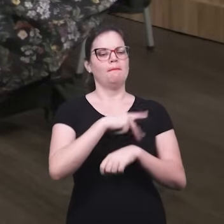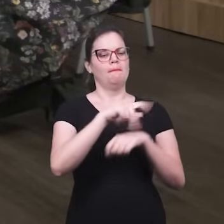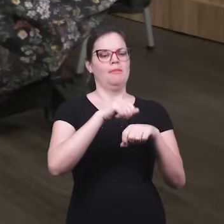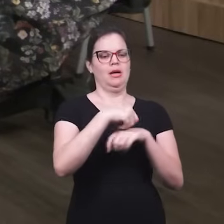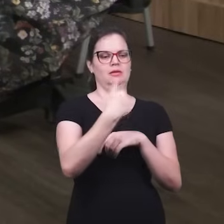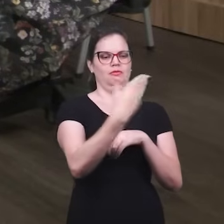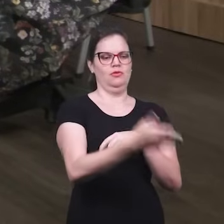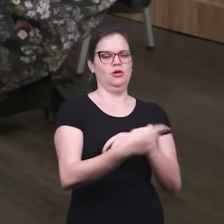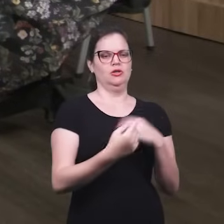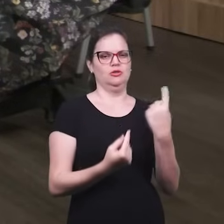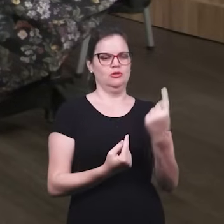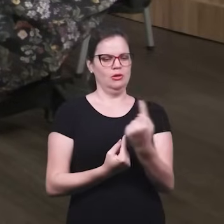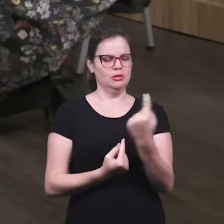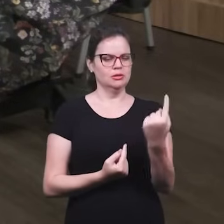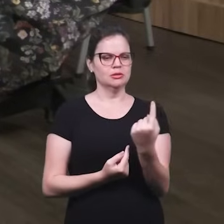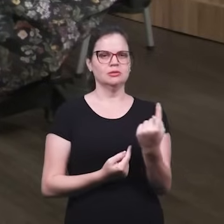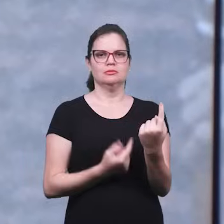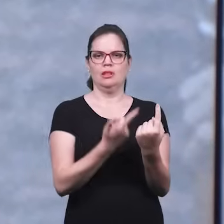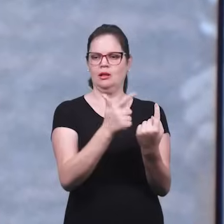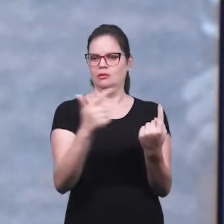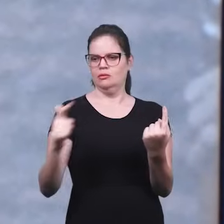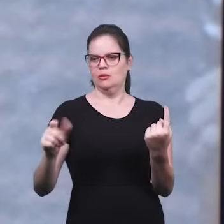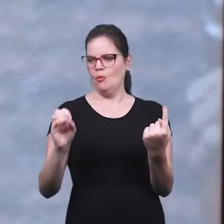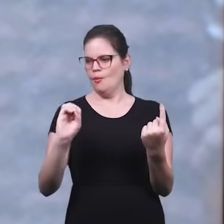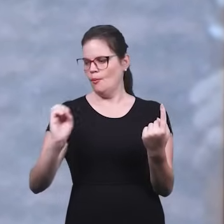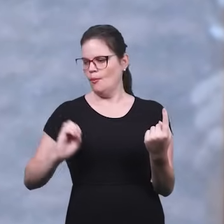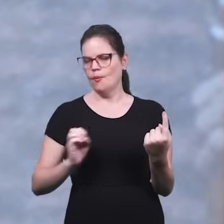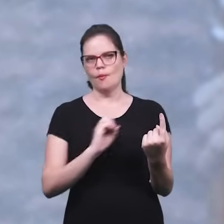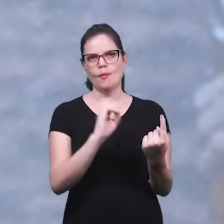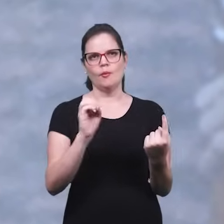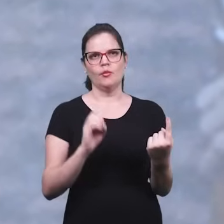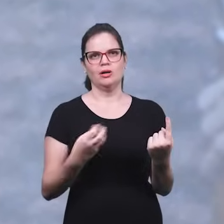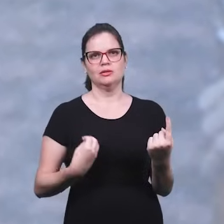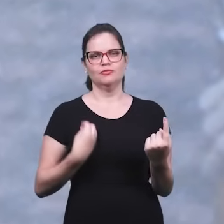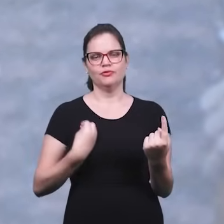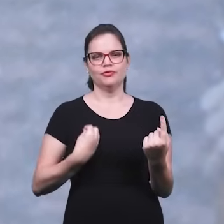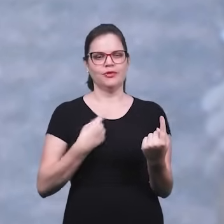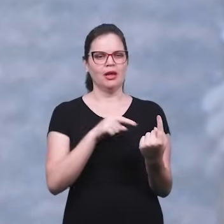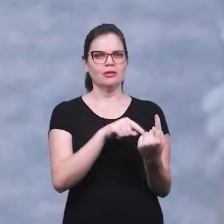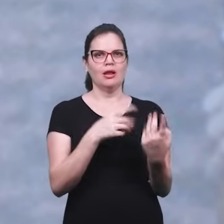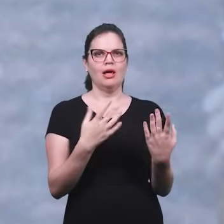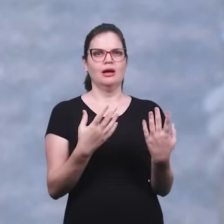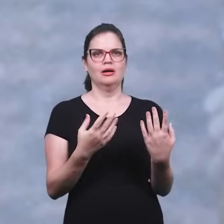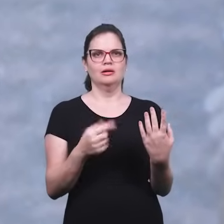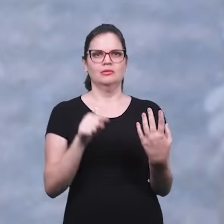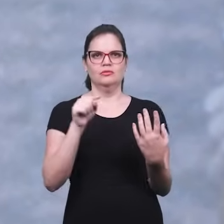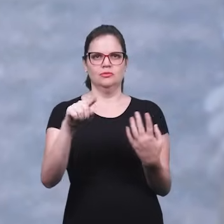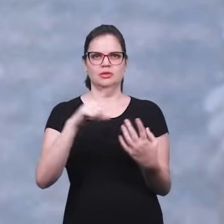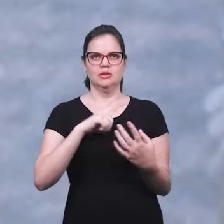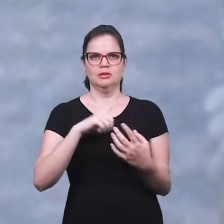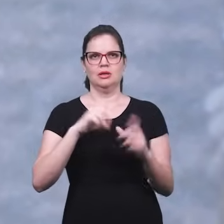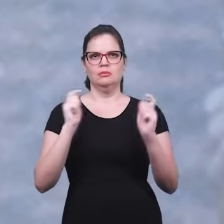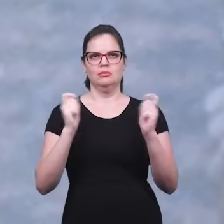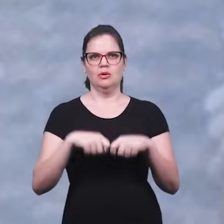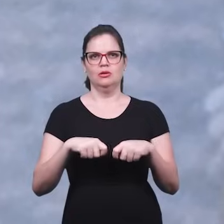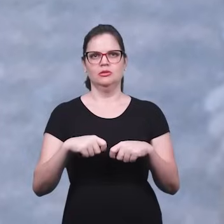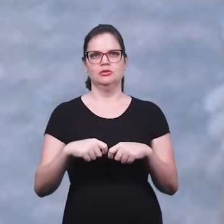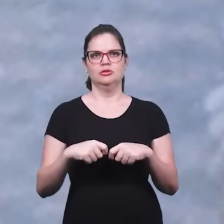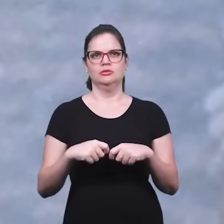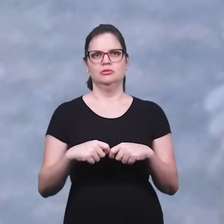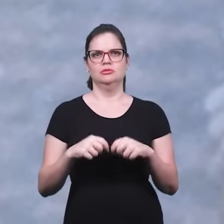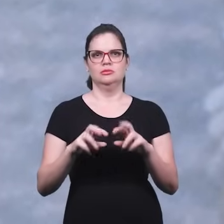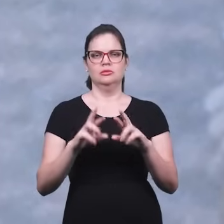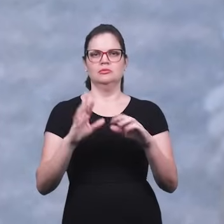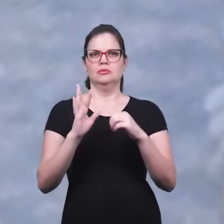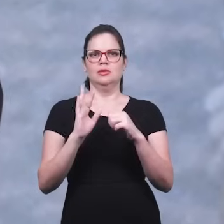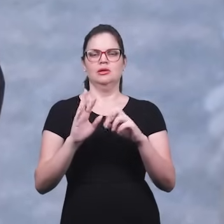outro país, está sozinho ou sozinha, está vivendo ali o seu dia a dia, você pode estar participando